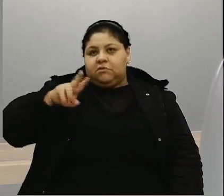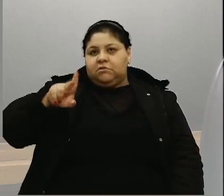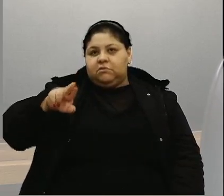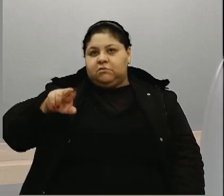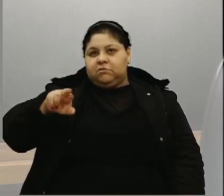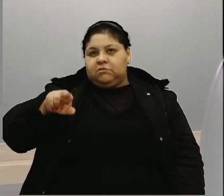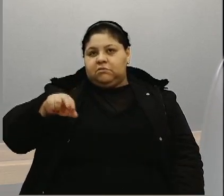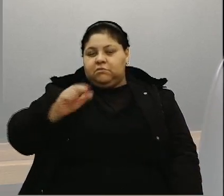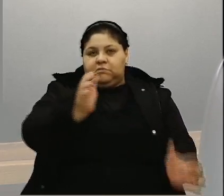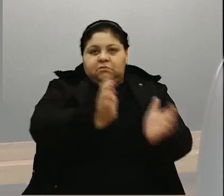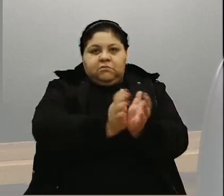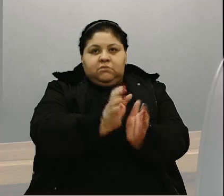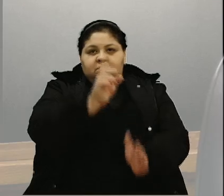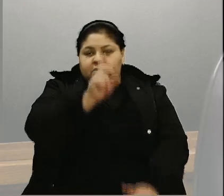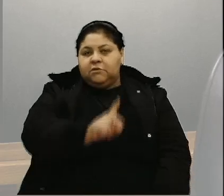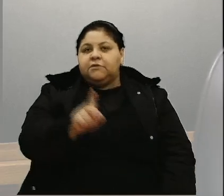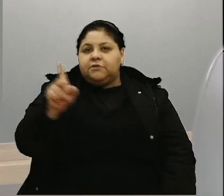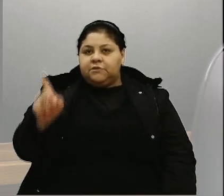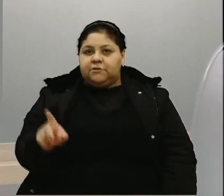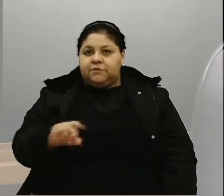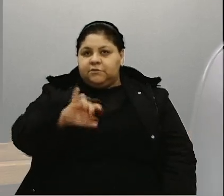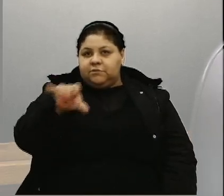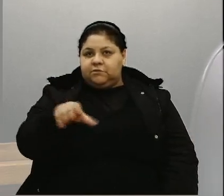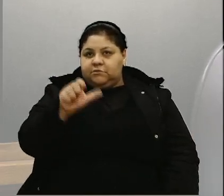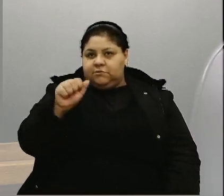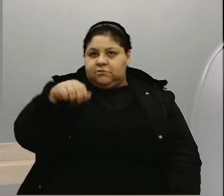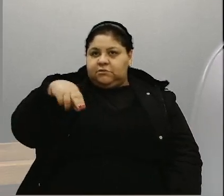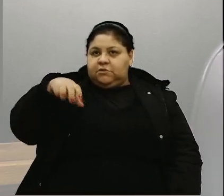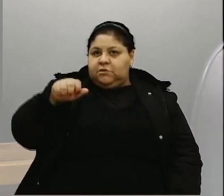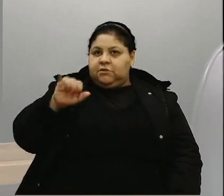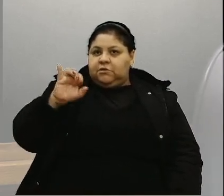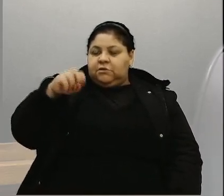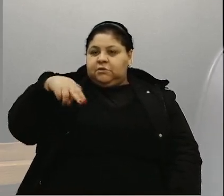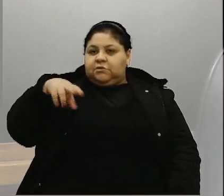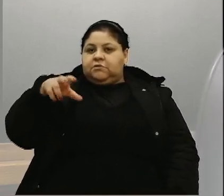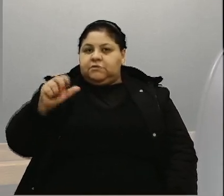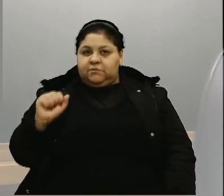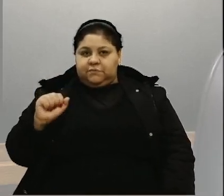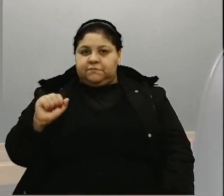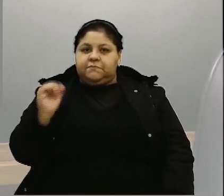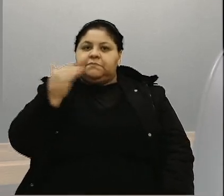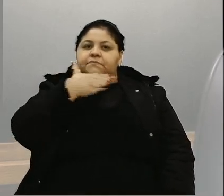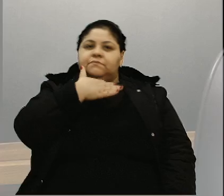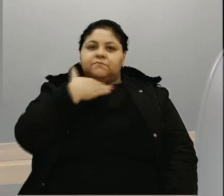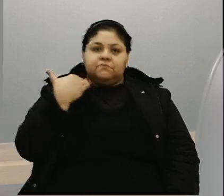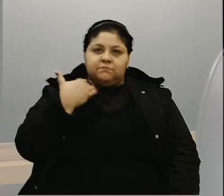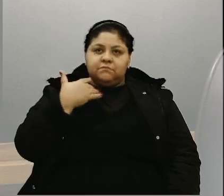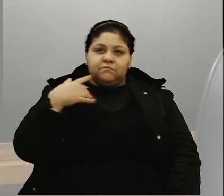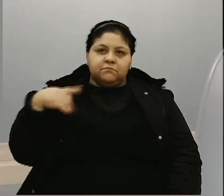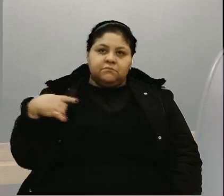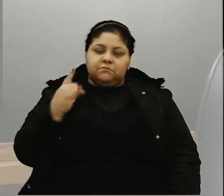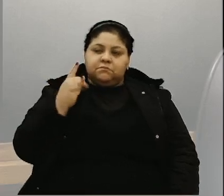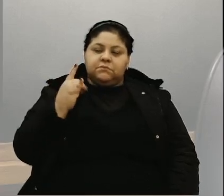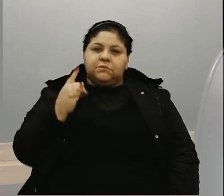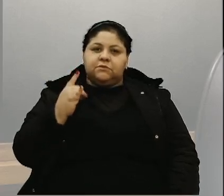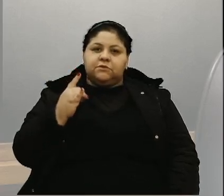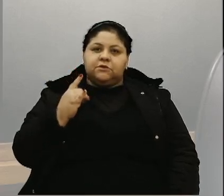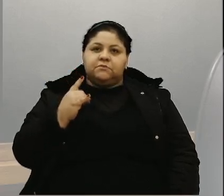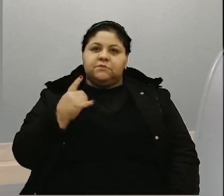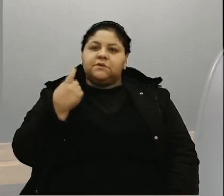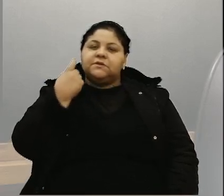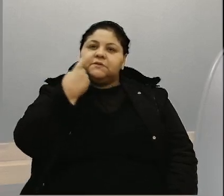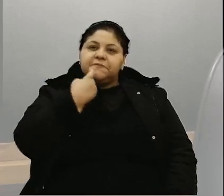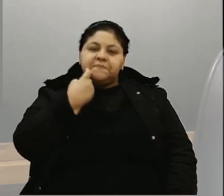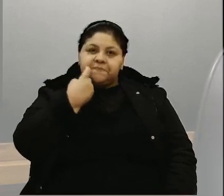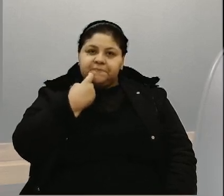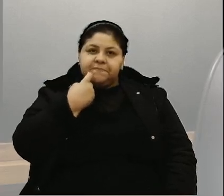nossa colega professora Janaína Torves, que faleceu na última sexta-feira, e